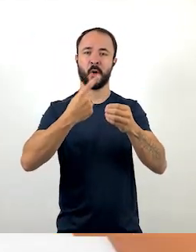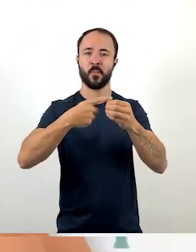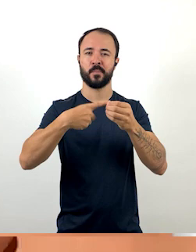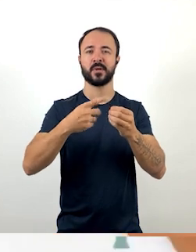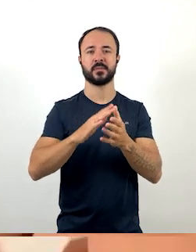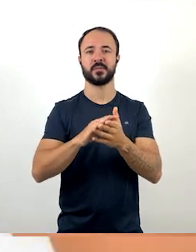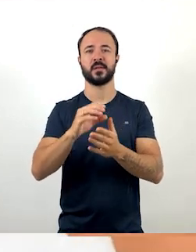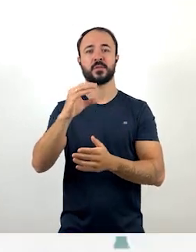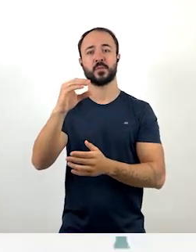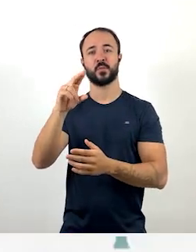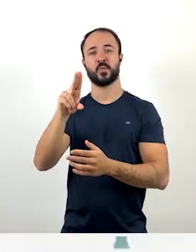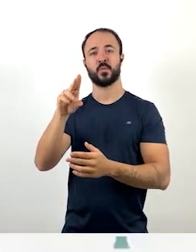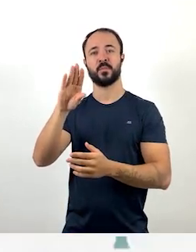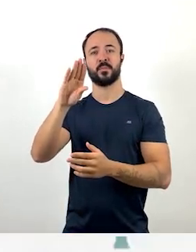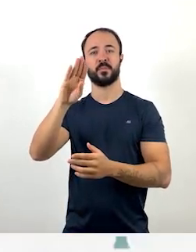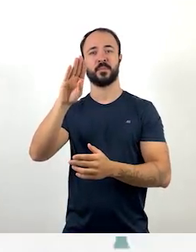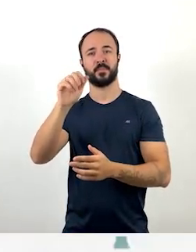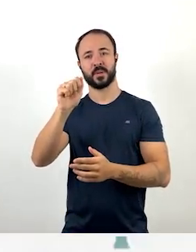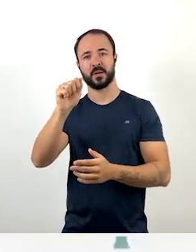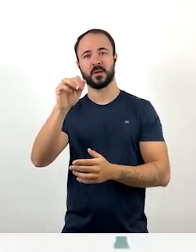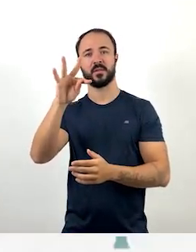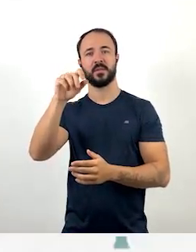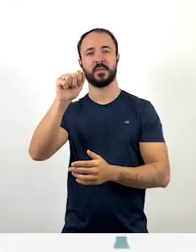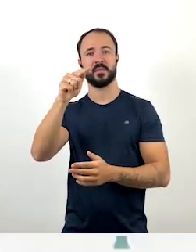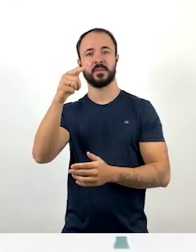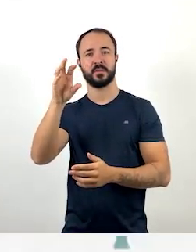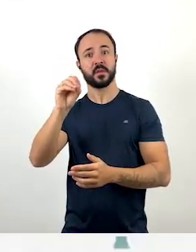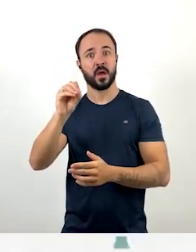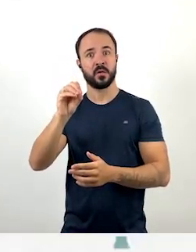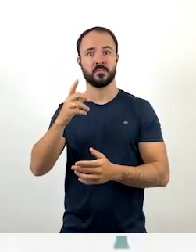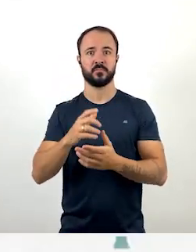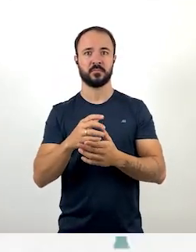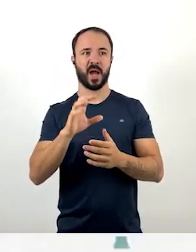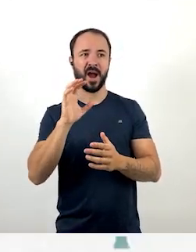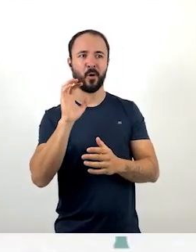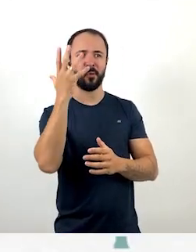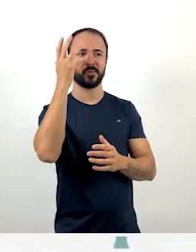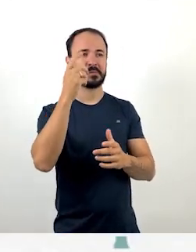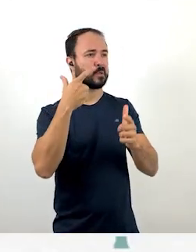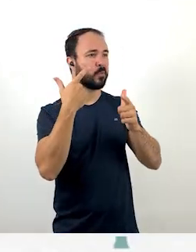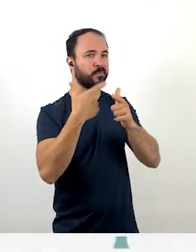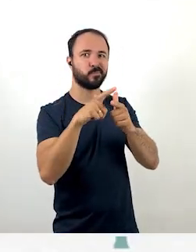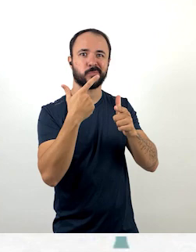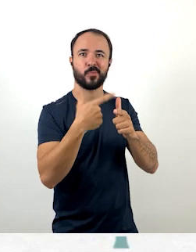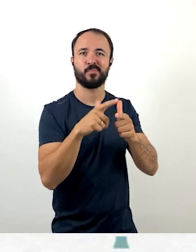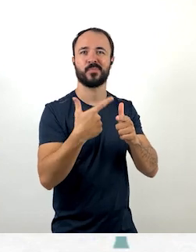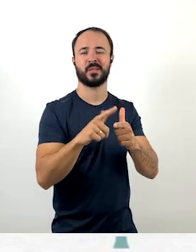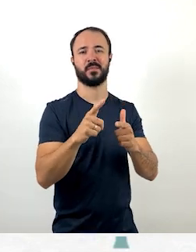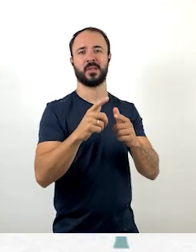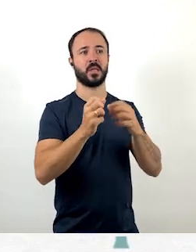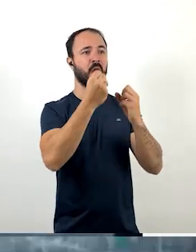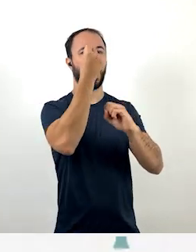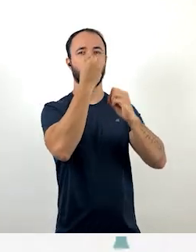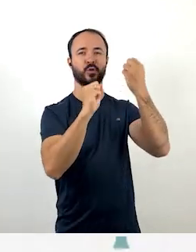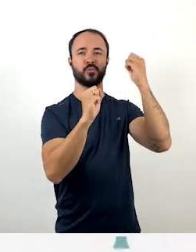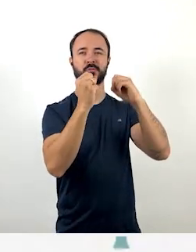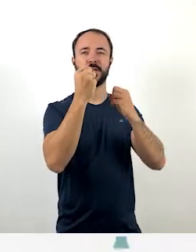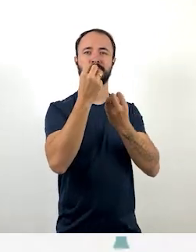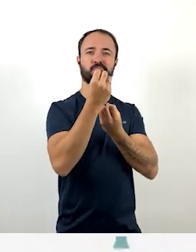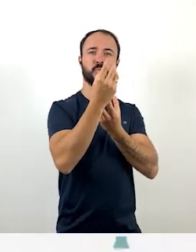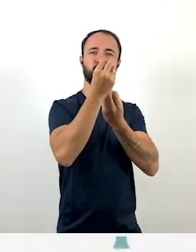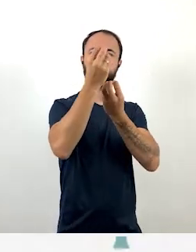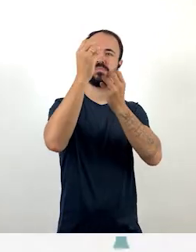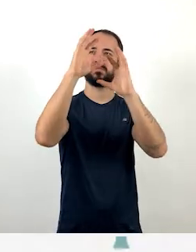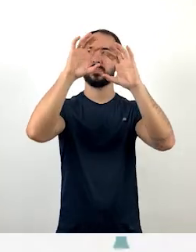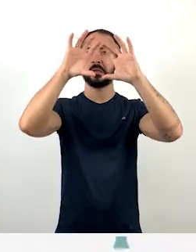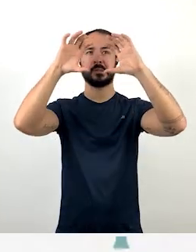chuva ácida provocou muitos danos ao meio ambiente e ao ser humano. Os gases poluentes emitidos pelas indústrias